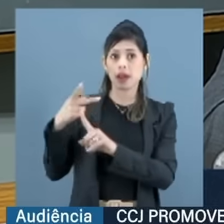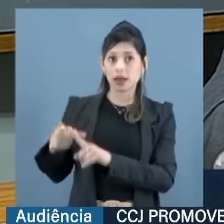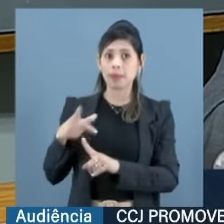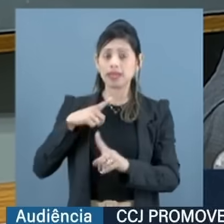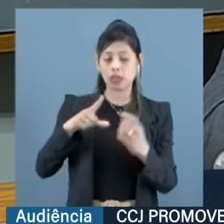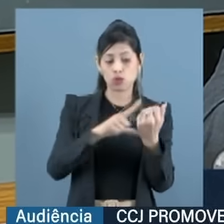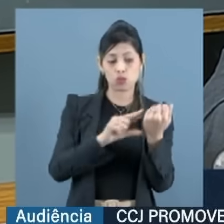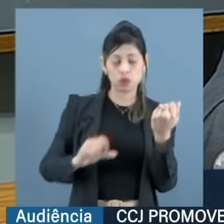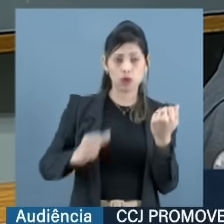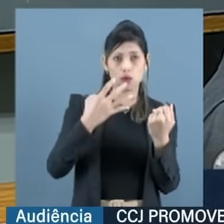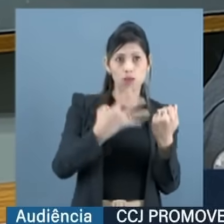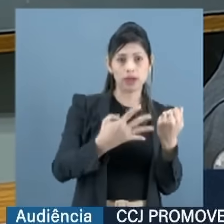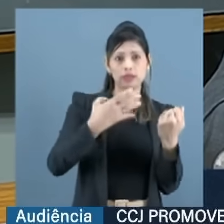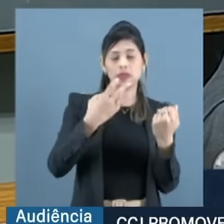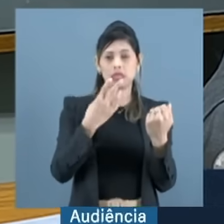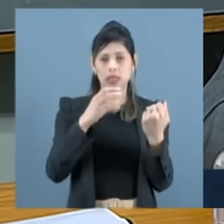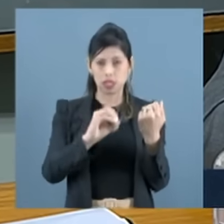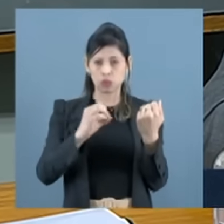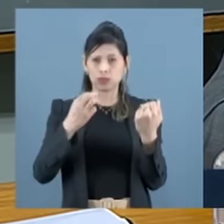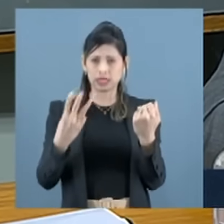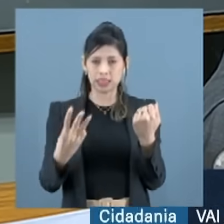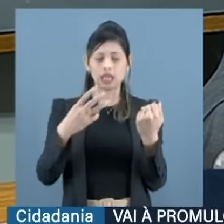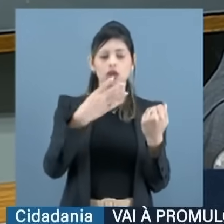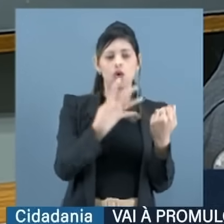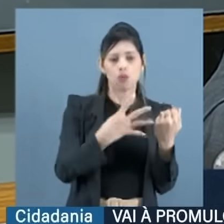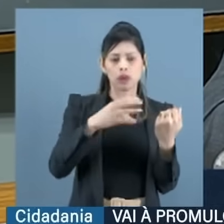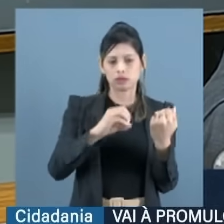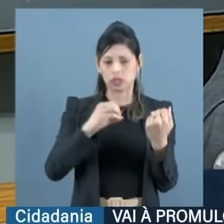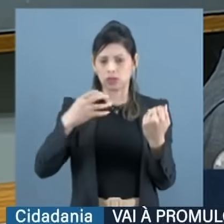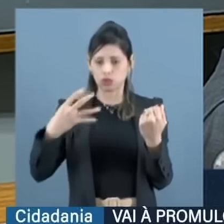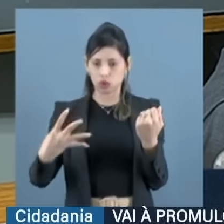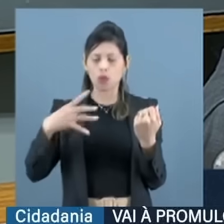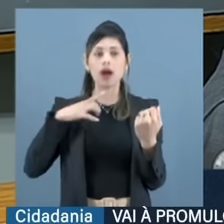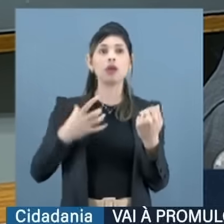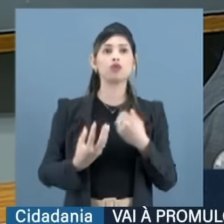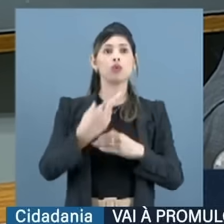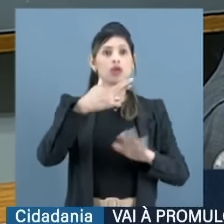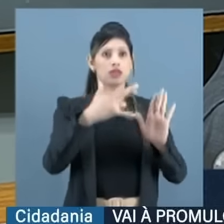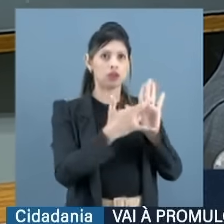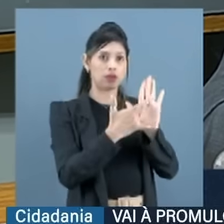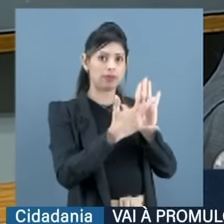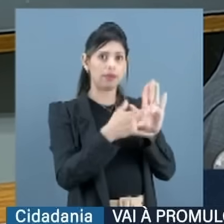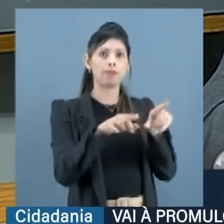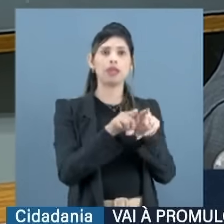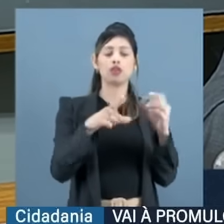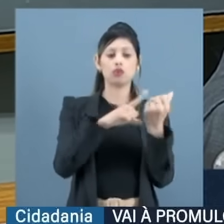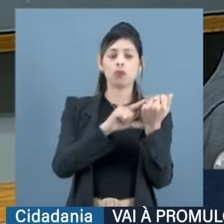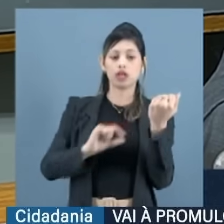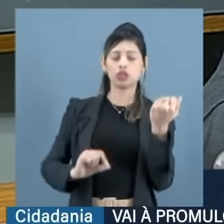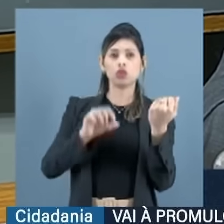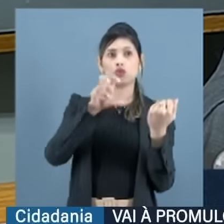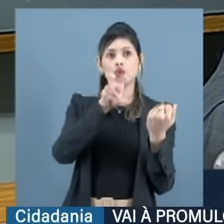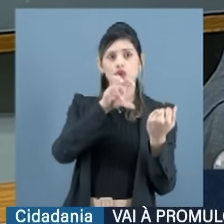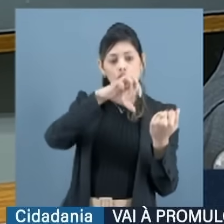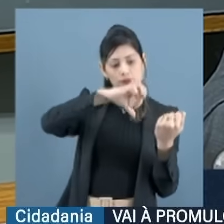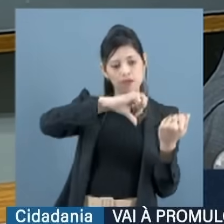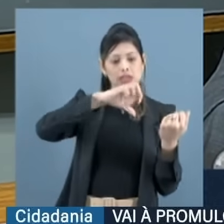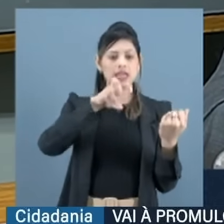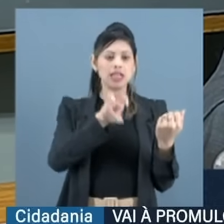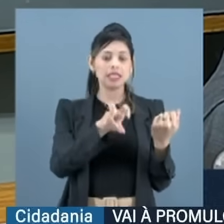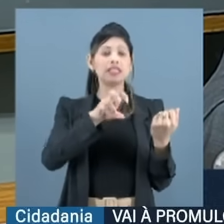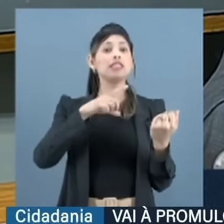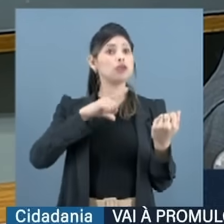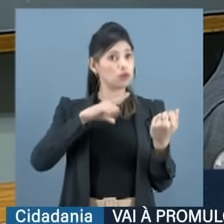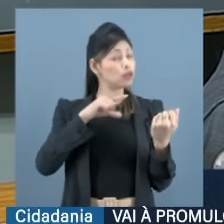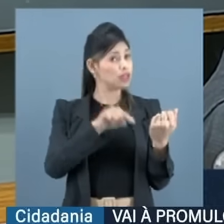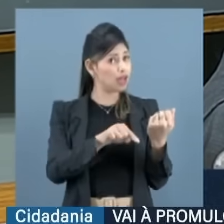artigo 403 e 404 do Regimento Interno do Senado Federal e no artigo 95 do Regimento Interno da Câmara dos